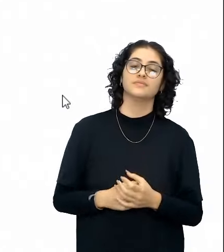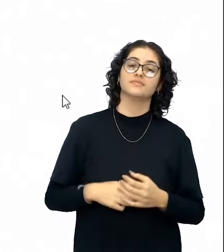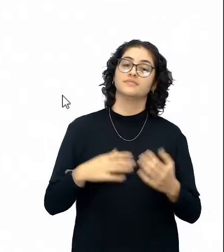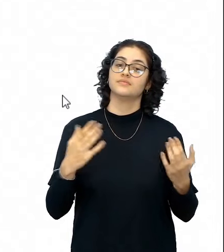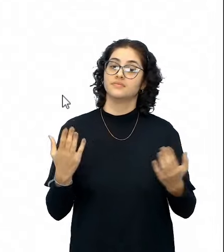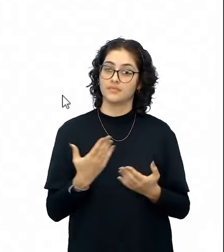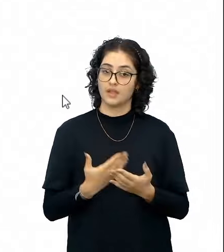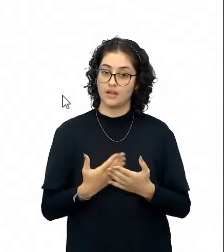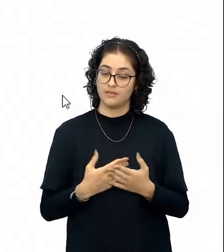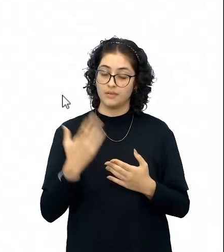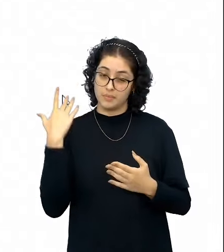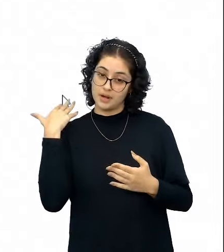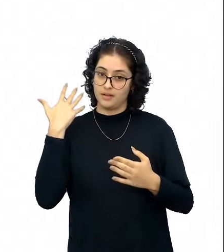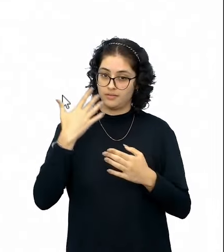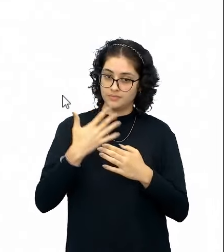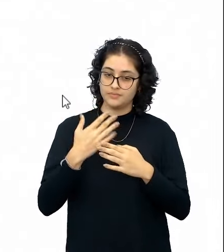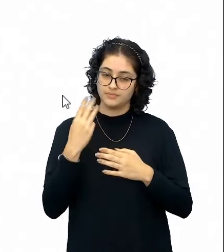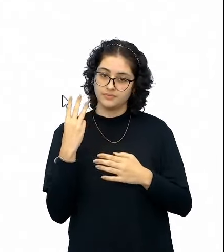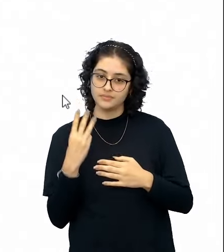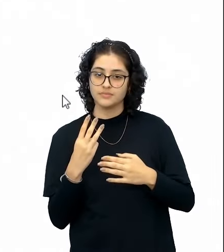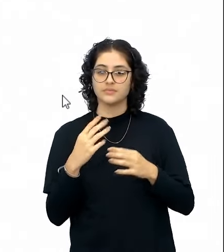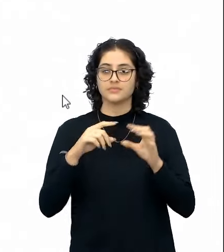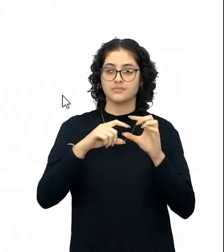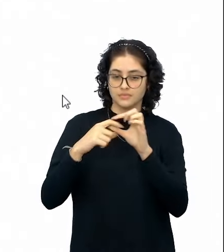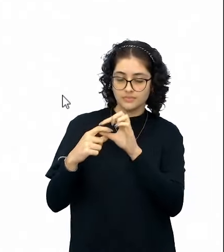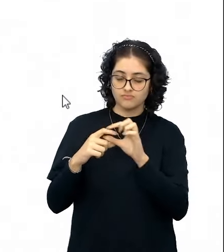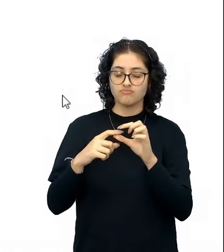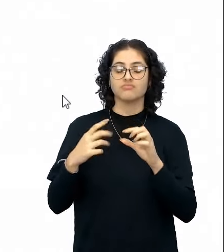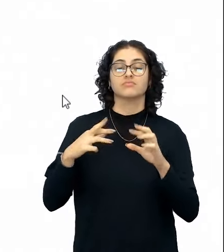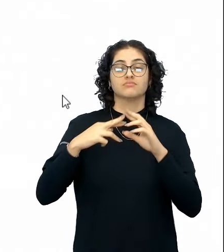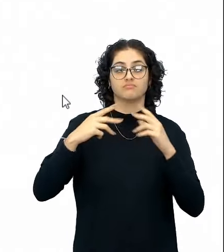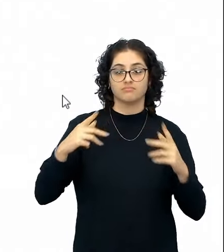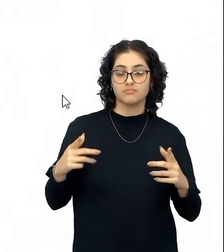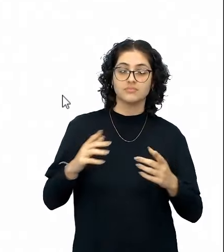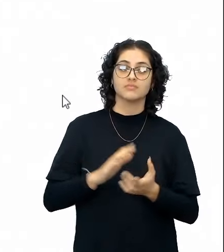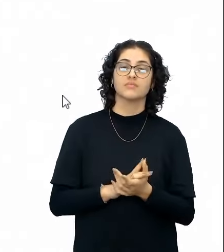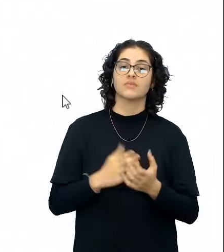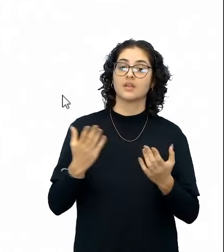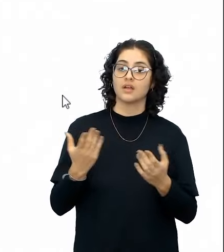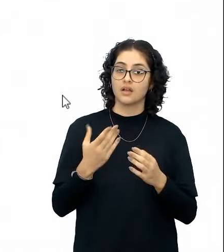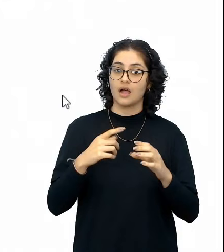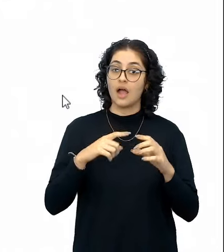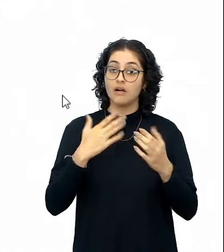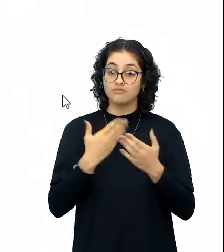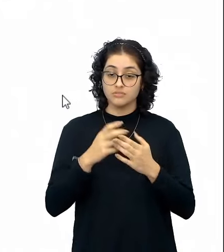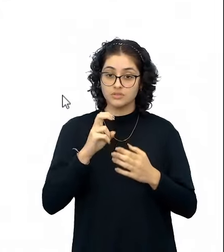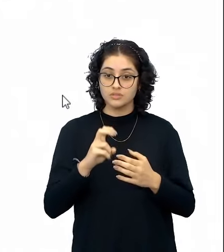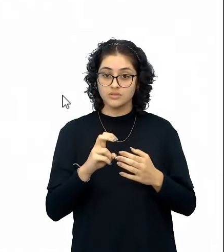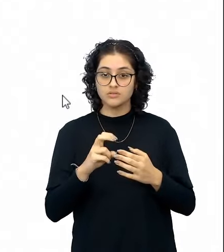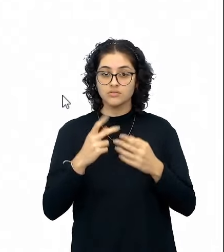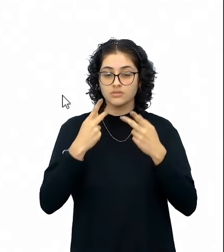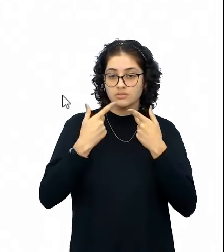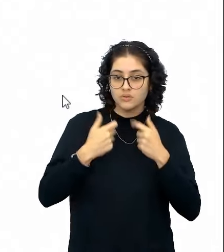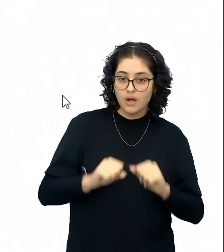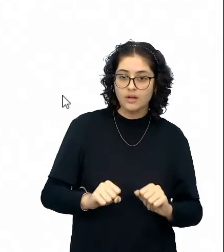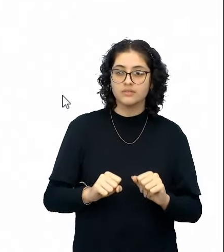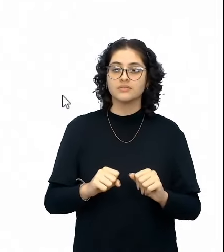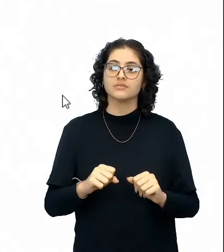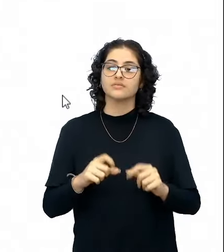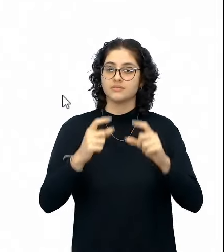linguagem em poemas, a aula 5 falou de figuras de linguagem em tirinhas, e agora